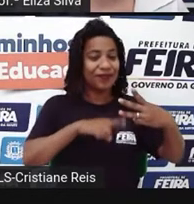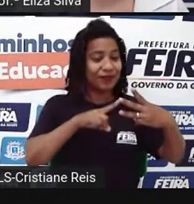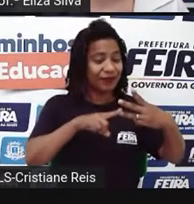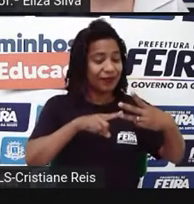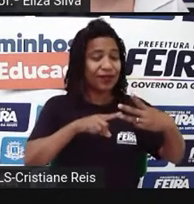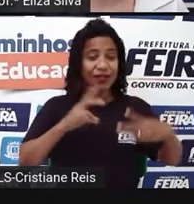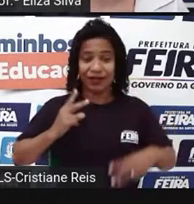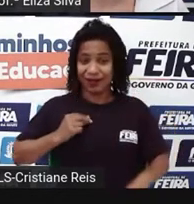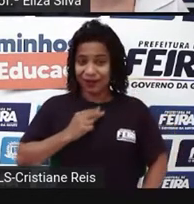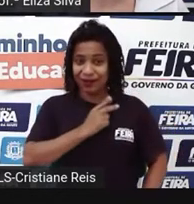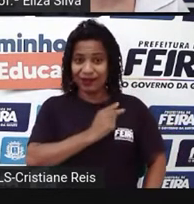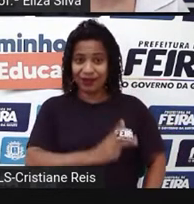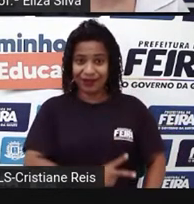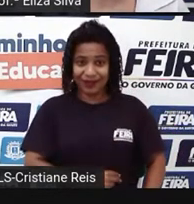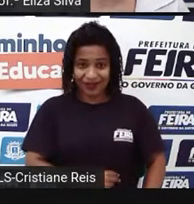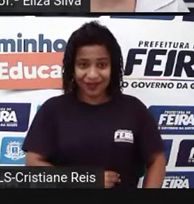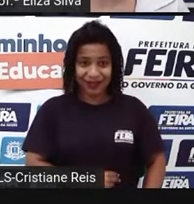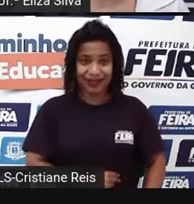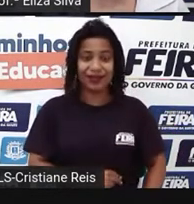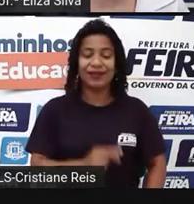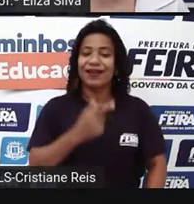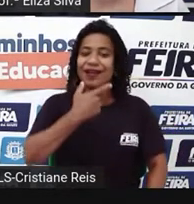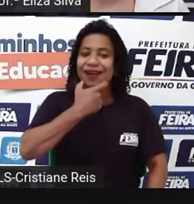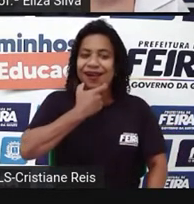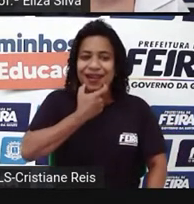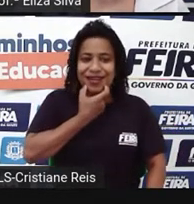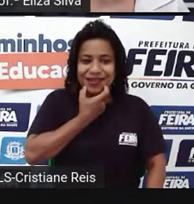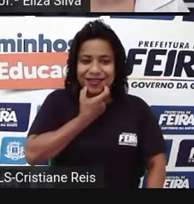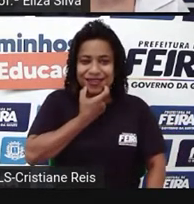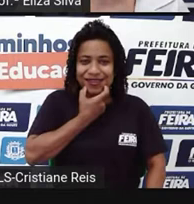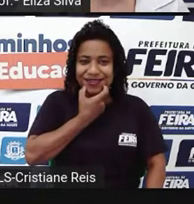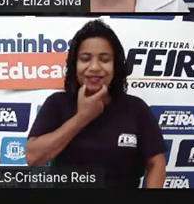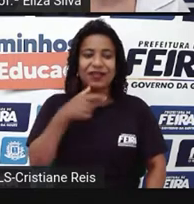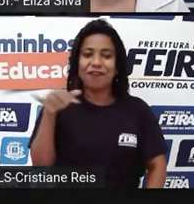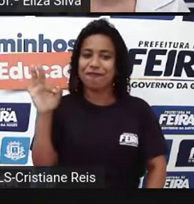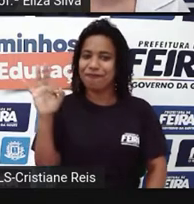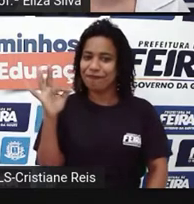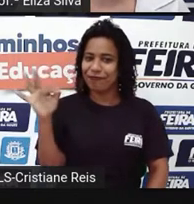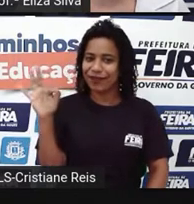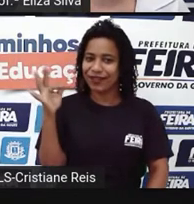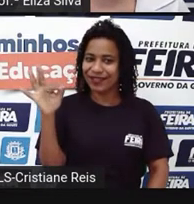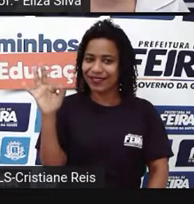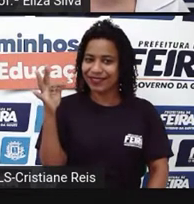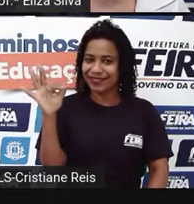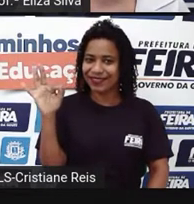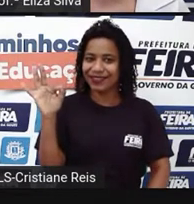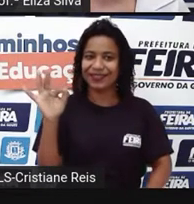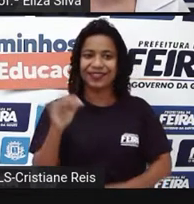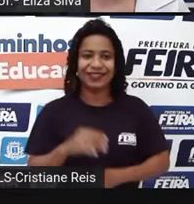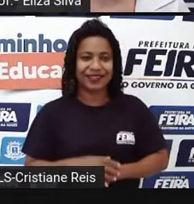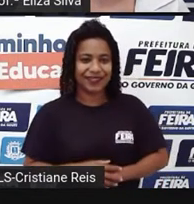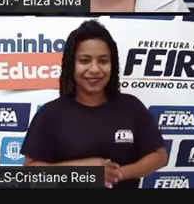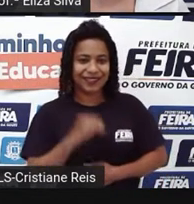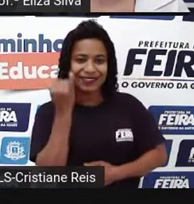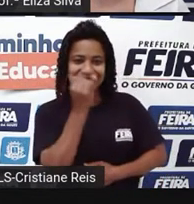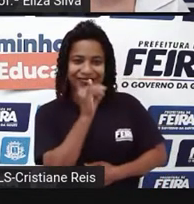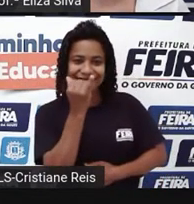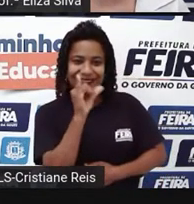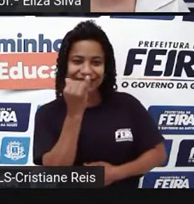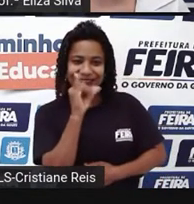China, England, Inglaterra, France, França,